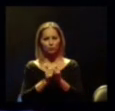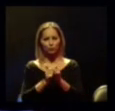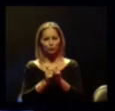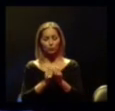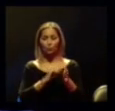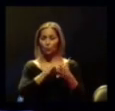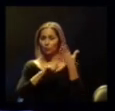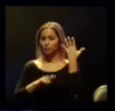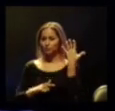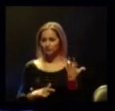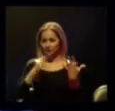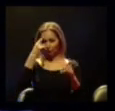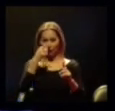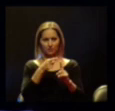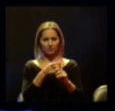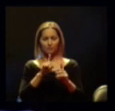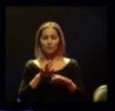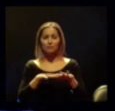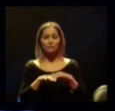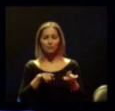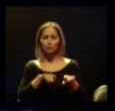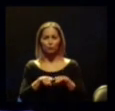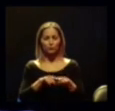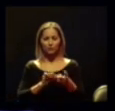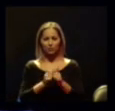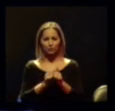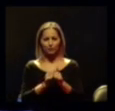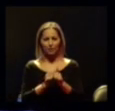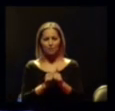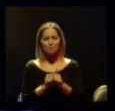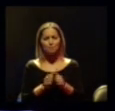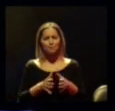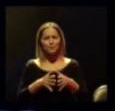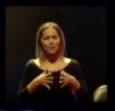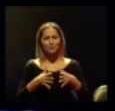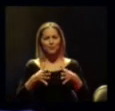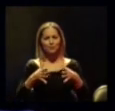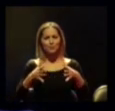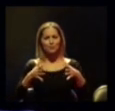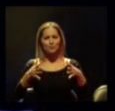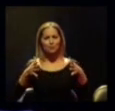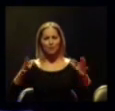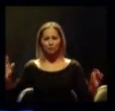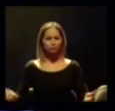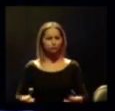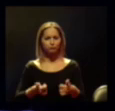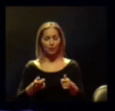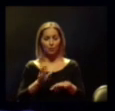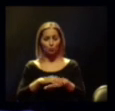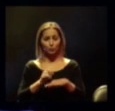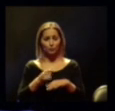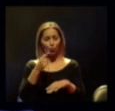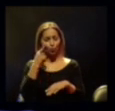5 objetivos e fará com que a política desportiva seja cada vez mais inovadora. Por isso mesmo decidimos